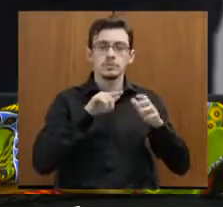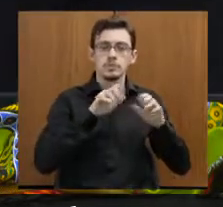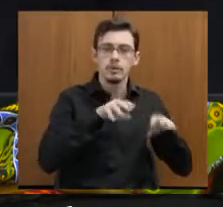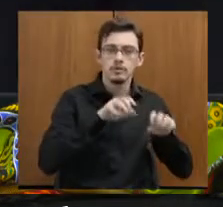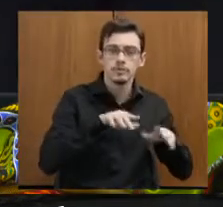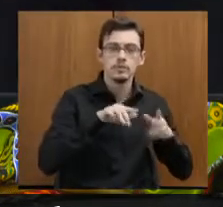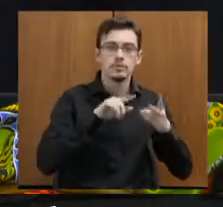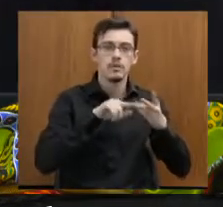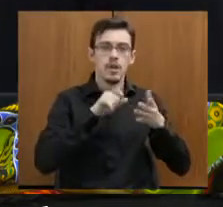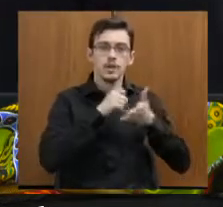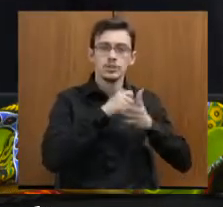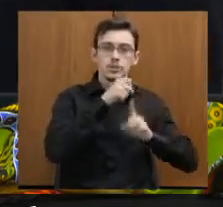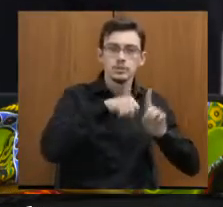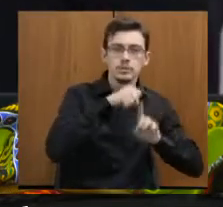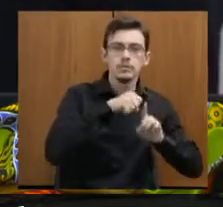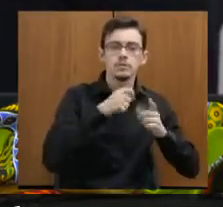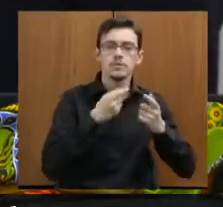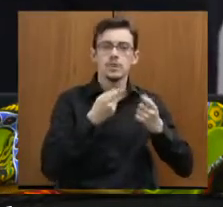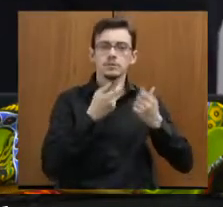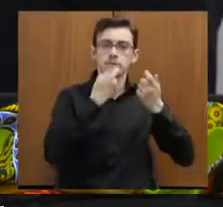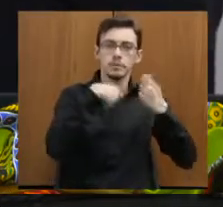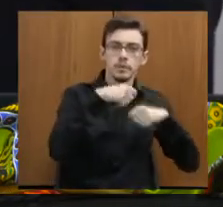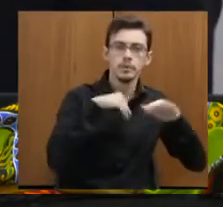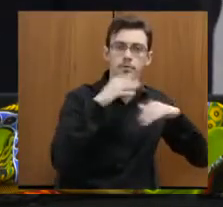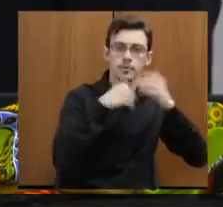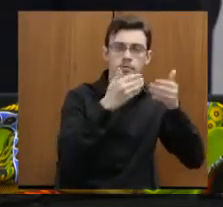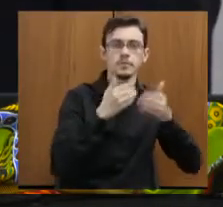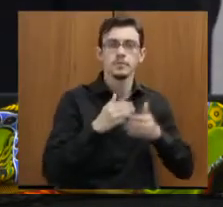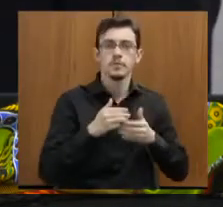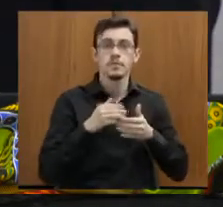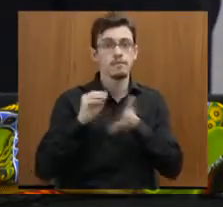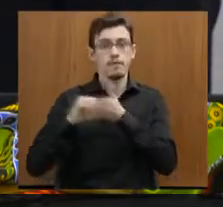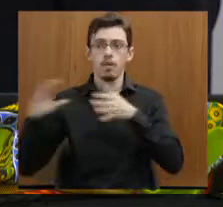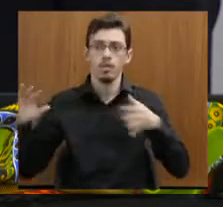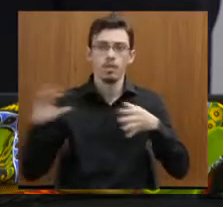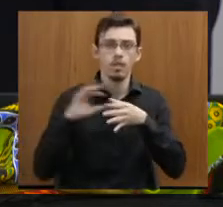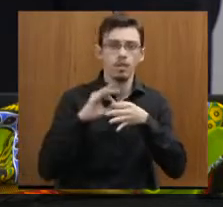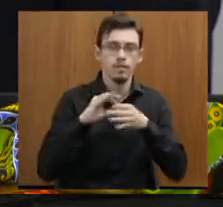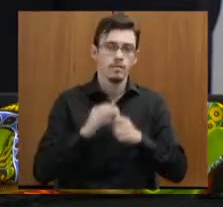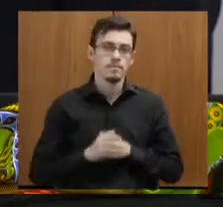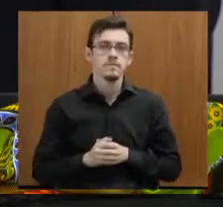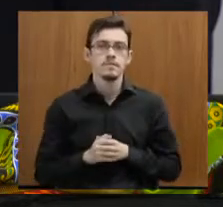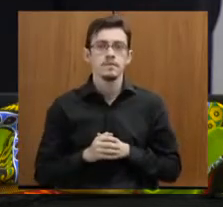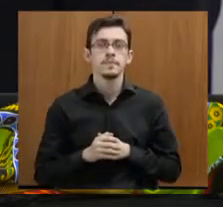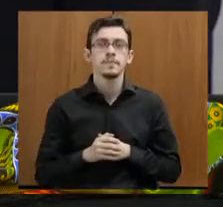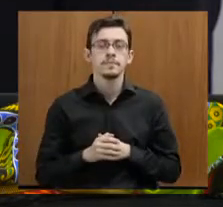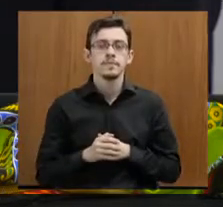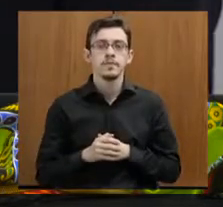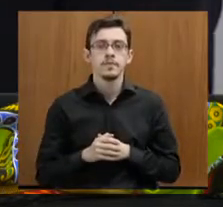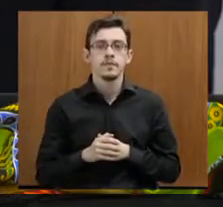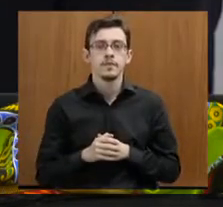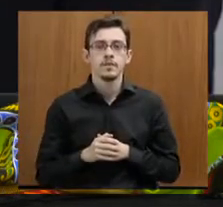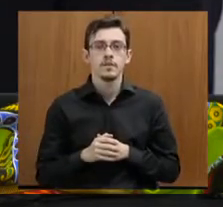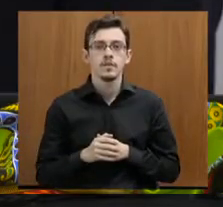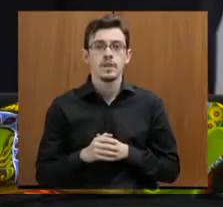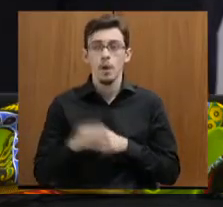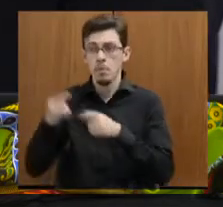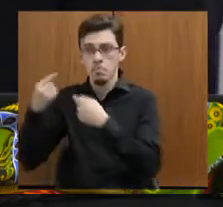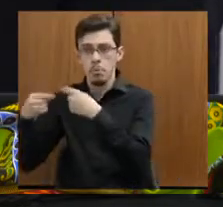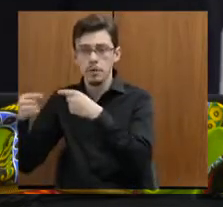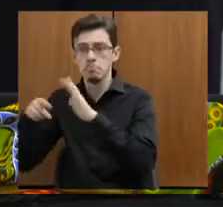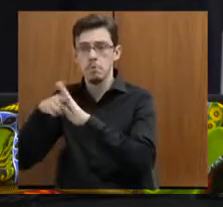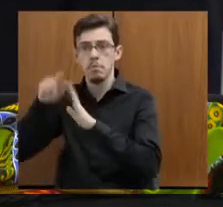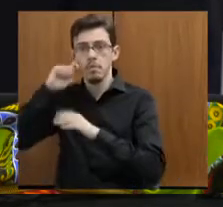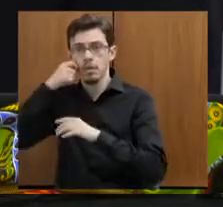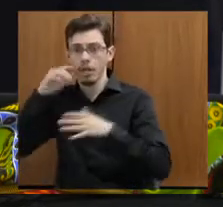nos desenvolvimento econômico E aí é difícil que não diálogo entre si